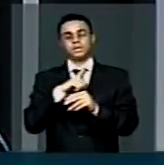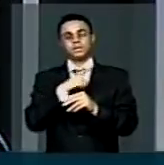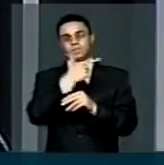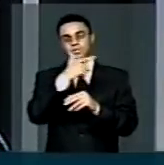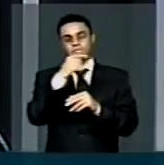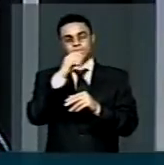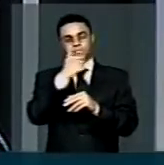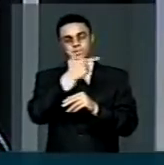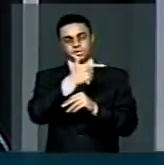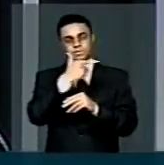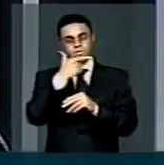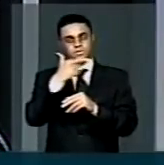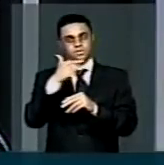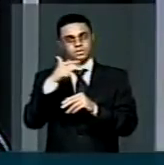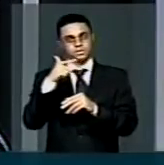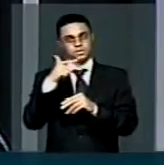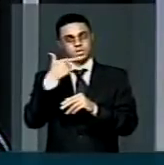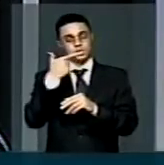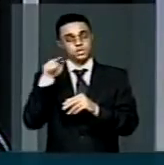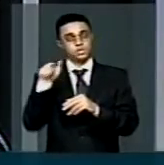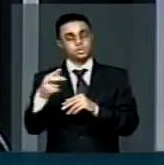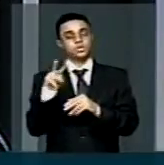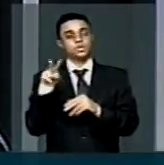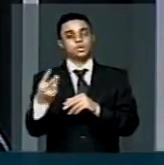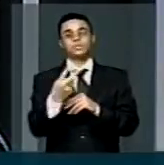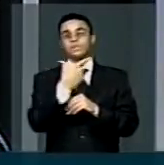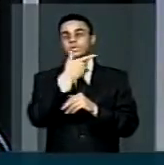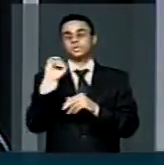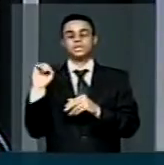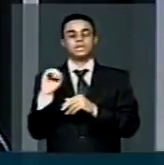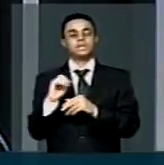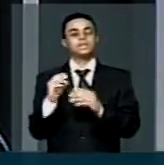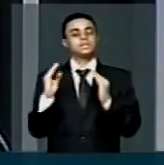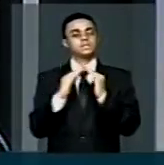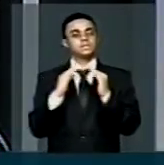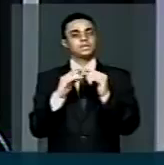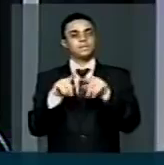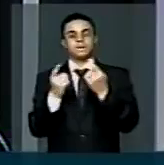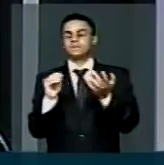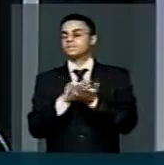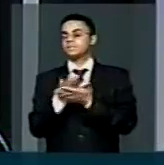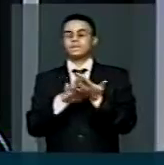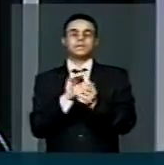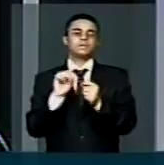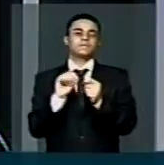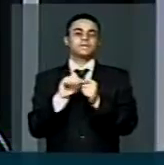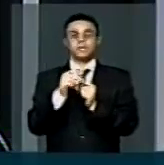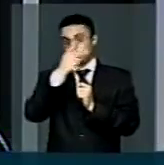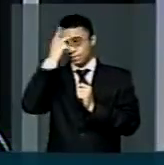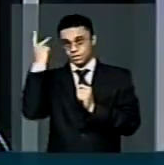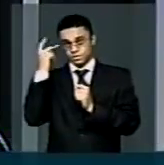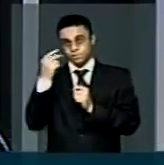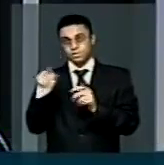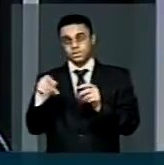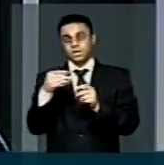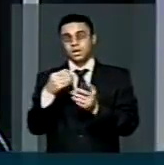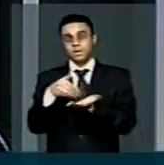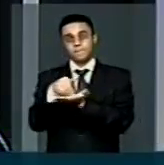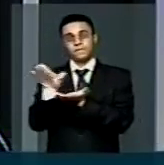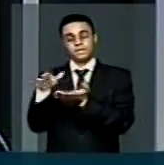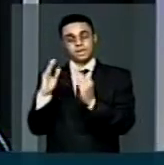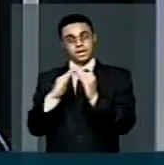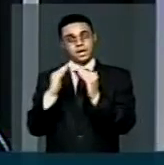foi feito, lamentavelmente, até o momento. Essas pessoas tratadas como bicho, enxotadas de suas casas,